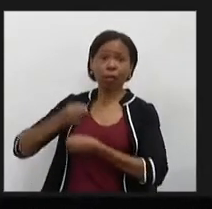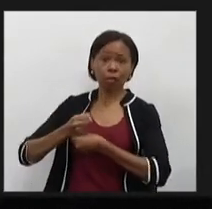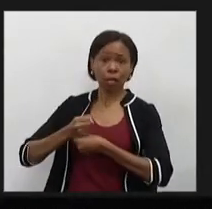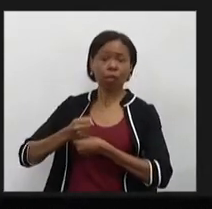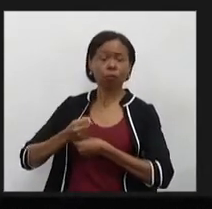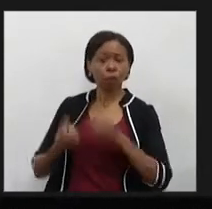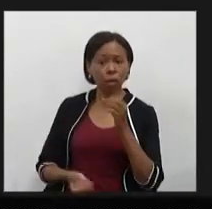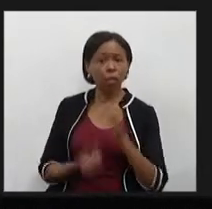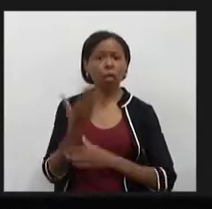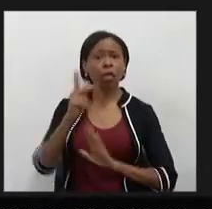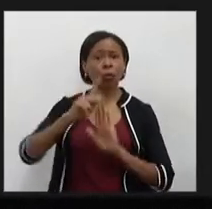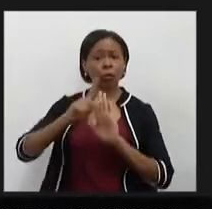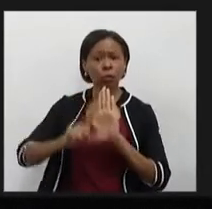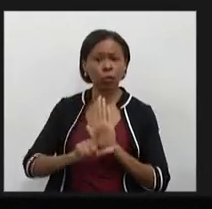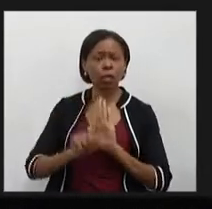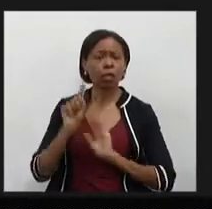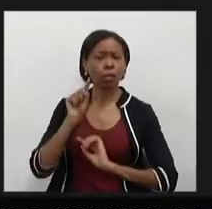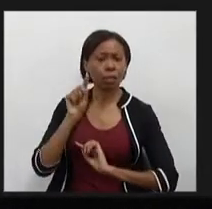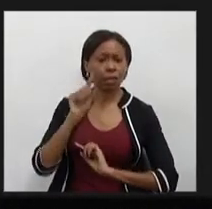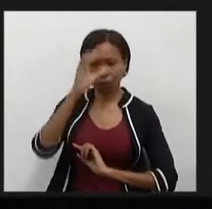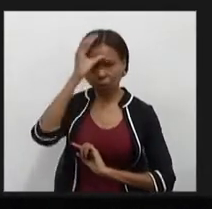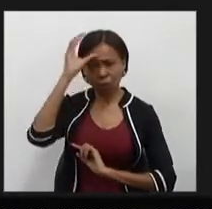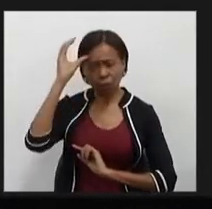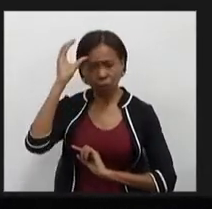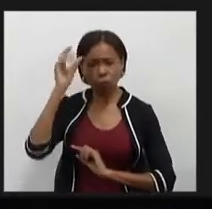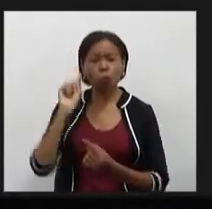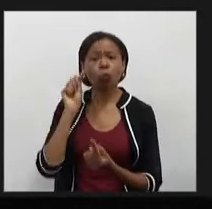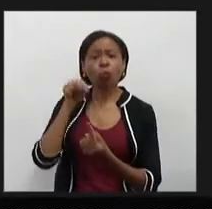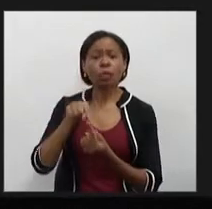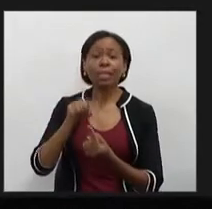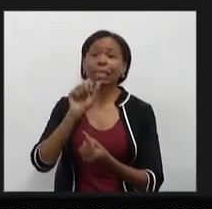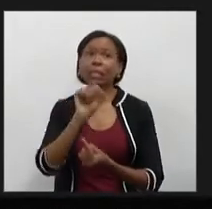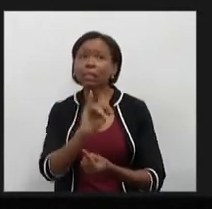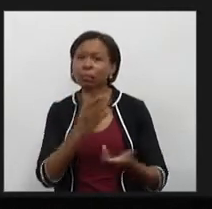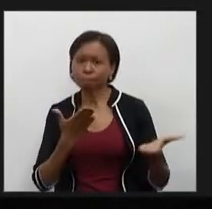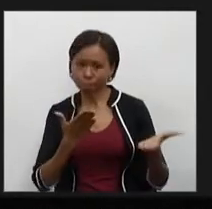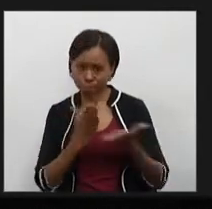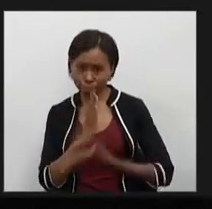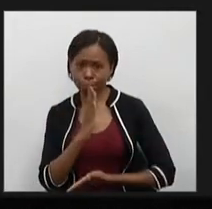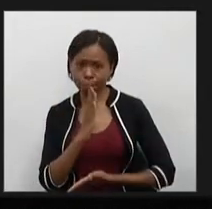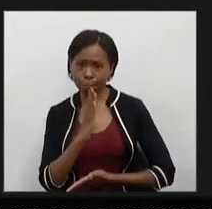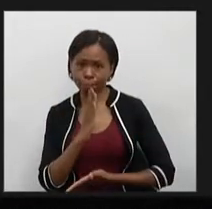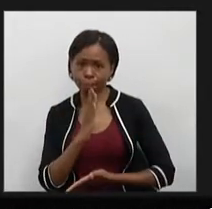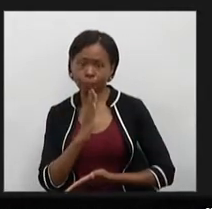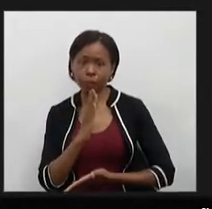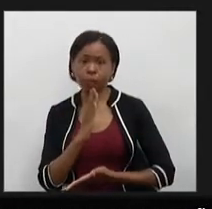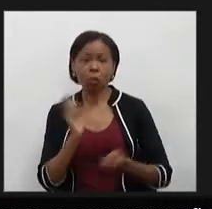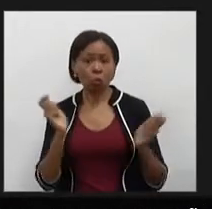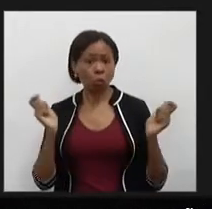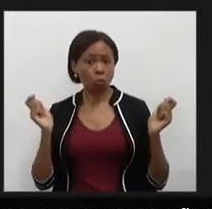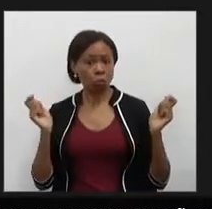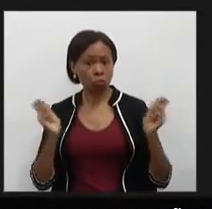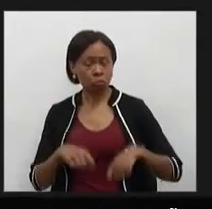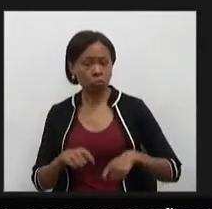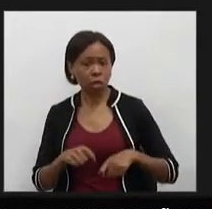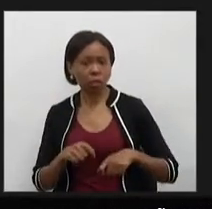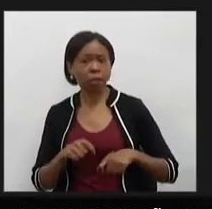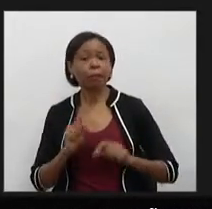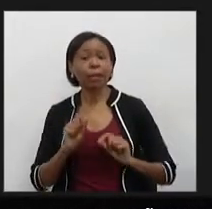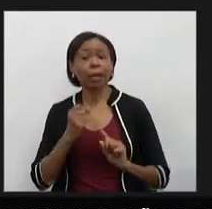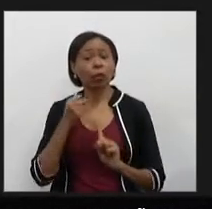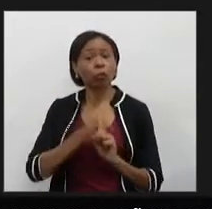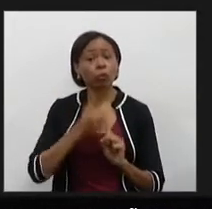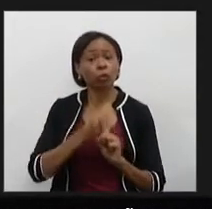Jorge Santos. A intenção era, se ele fosse aprovado, entrar com a PEC nele para lutar